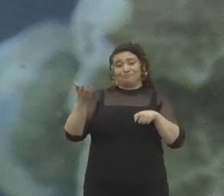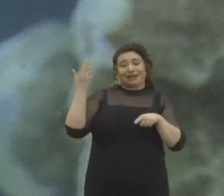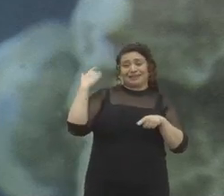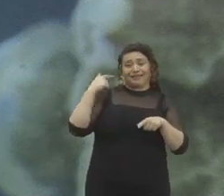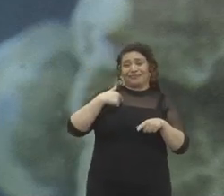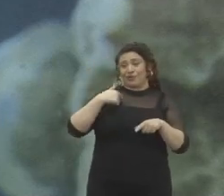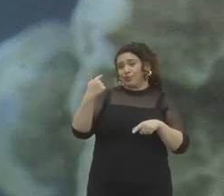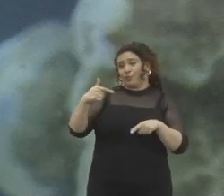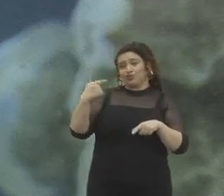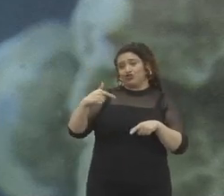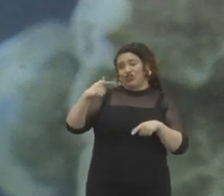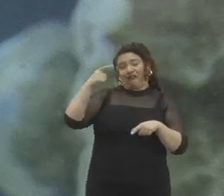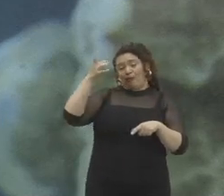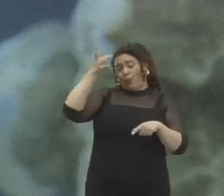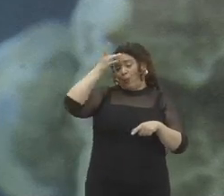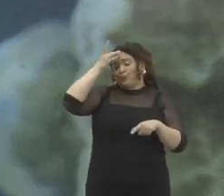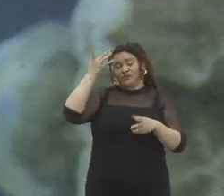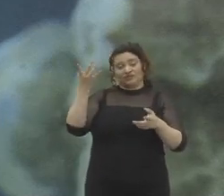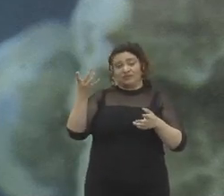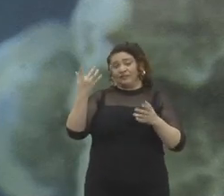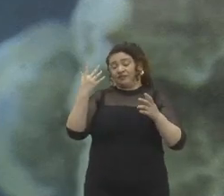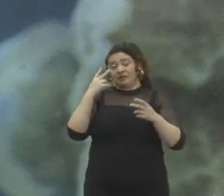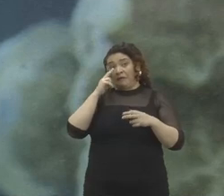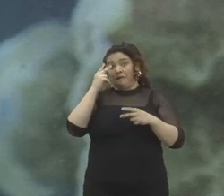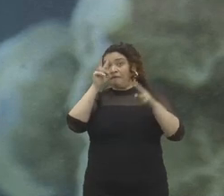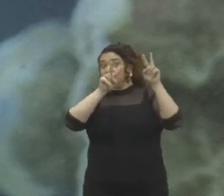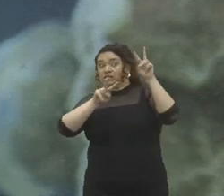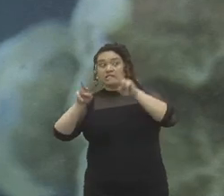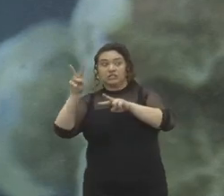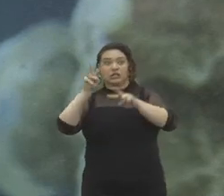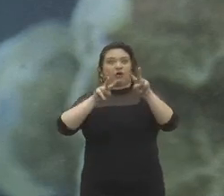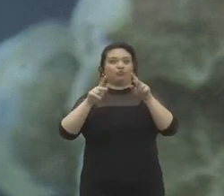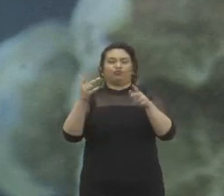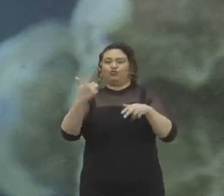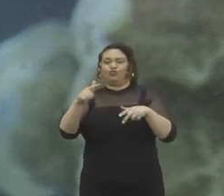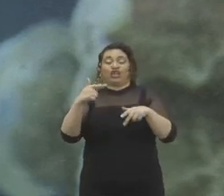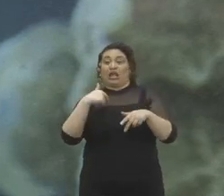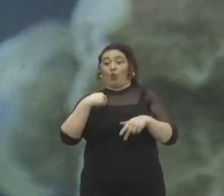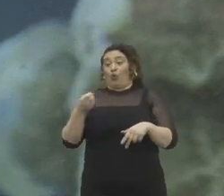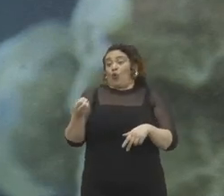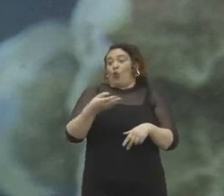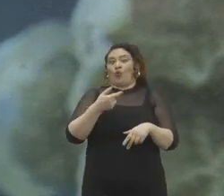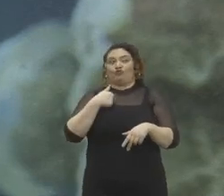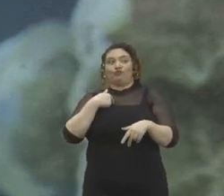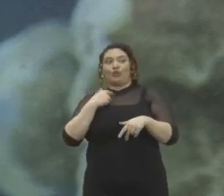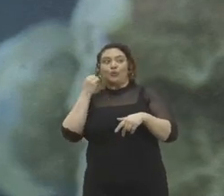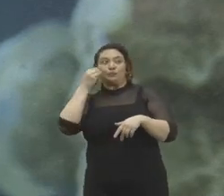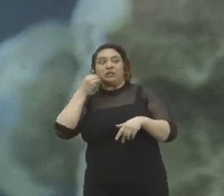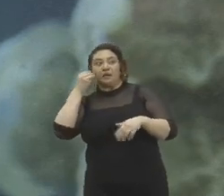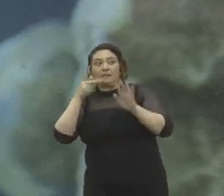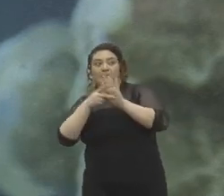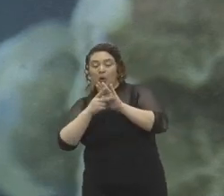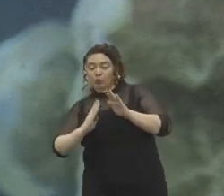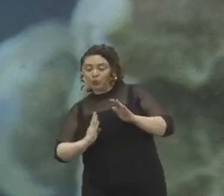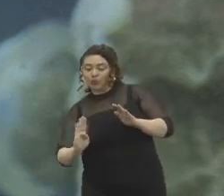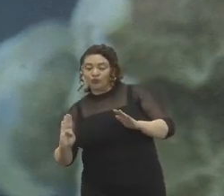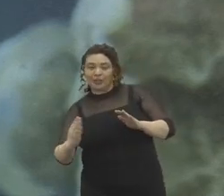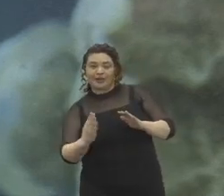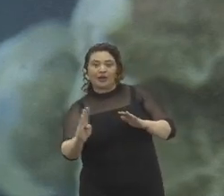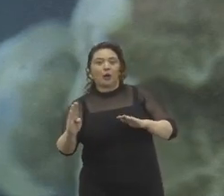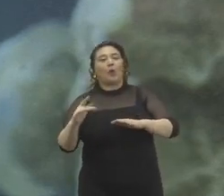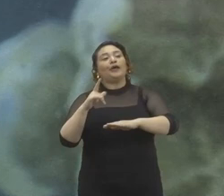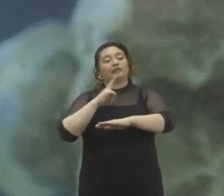muito essa visão crítica E era uma novidade mergulhar com tubarões então então aos poucos fomos evoluindo em